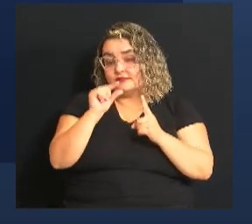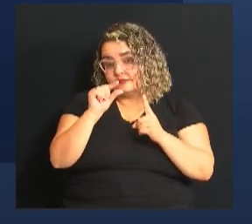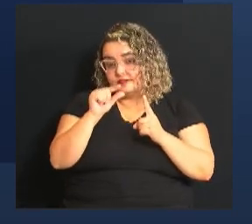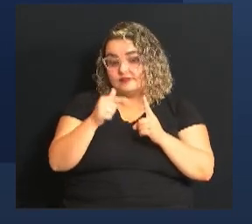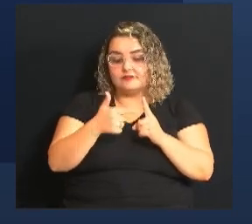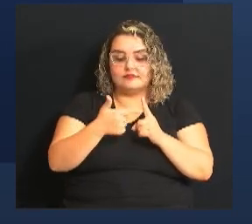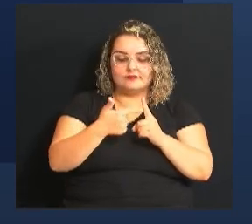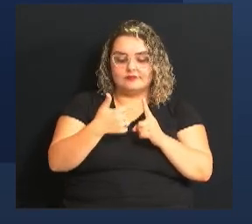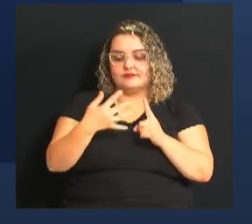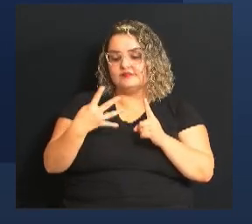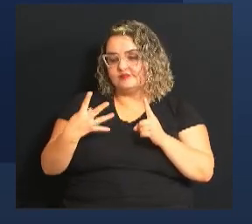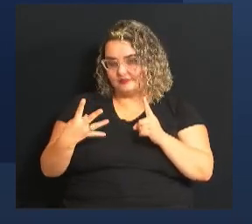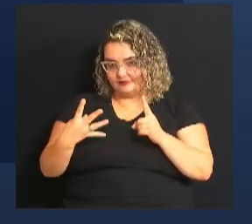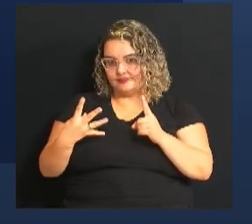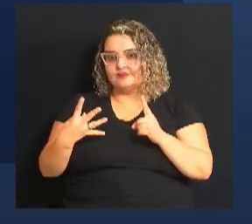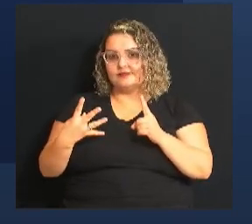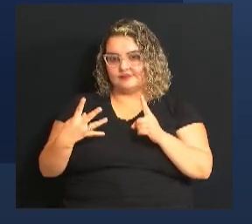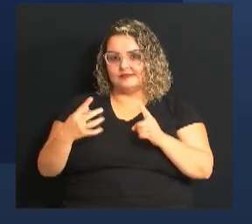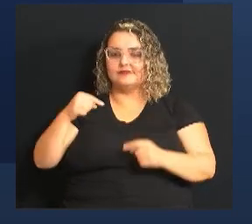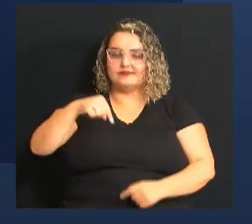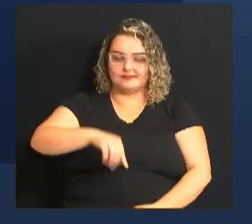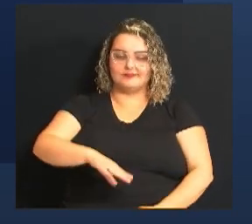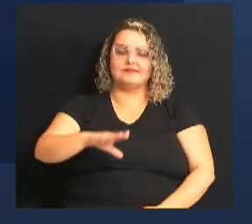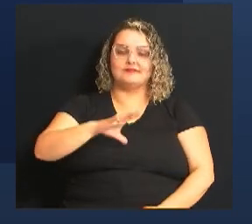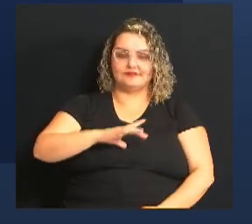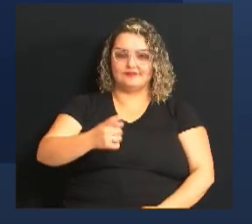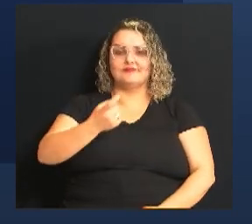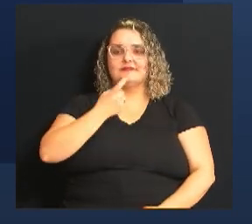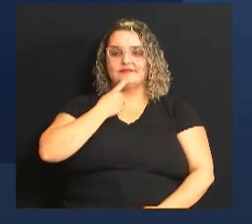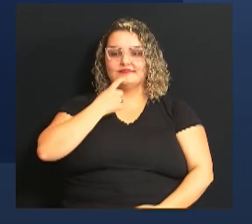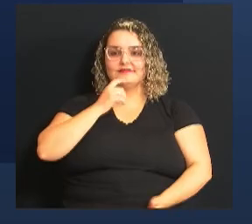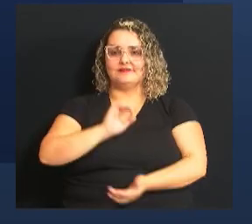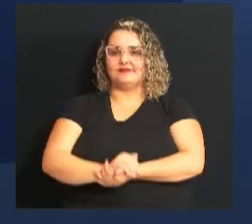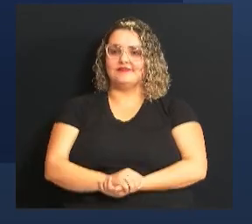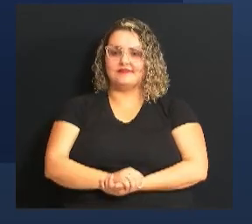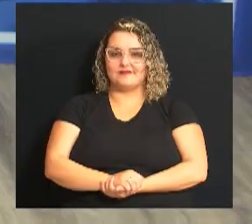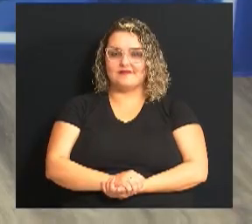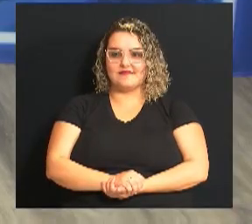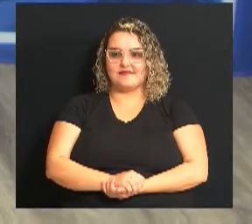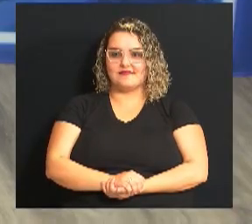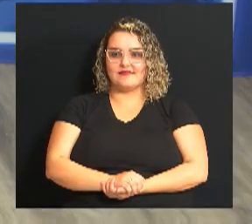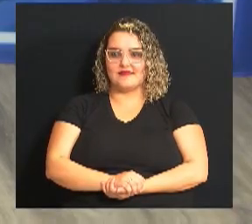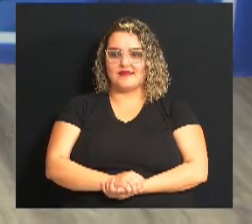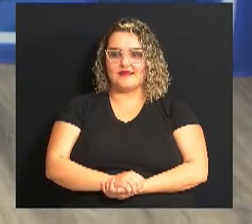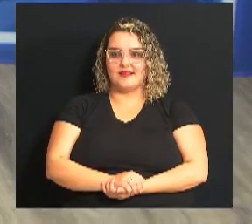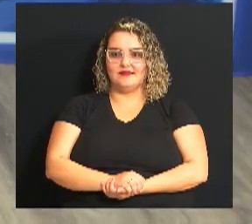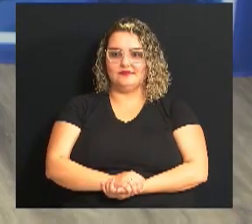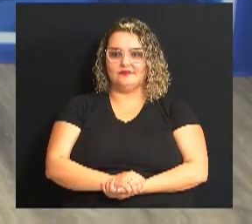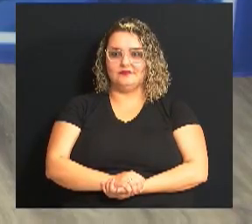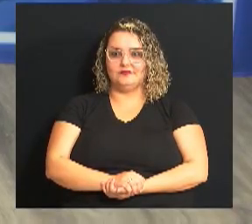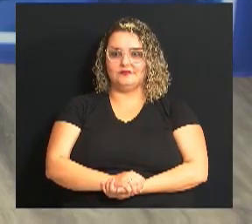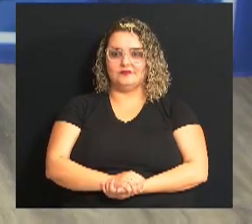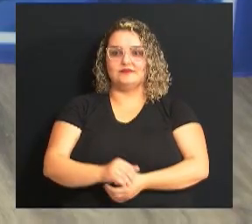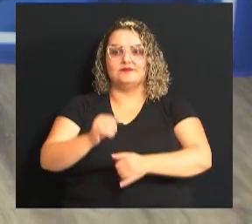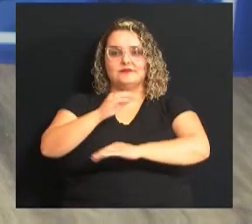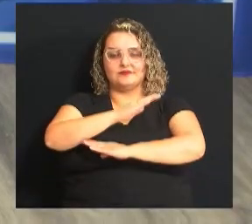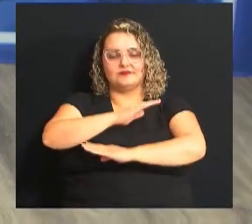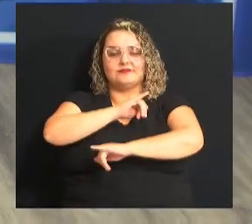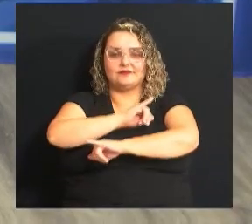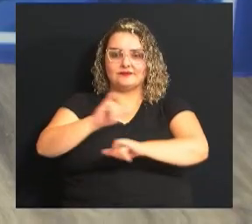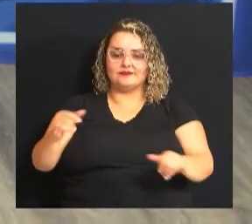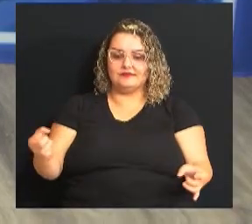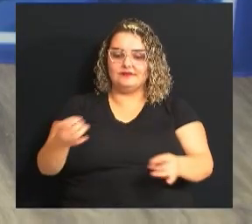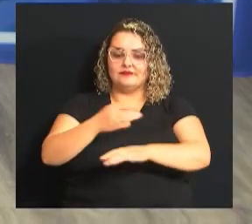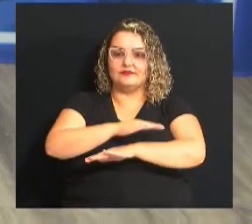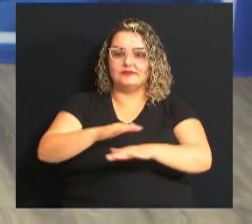chegar aos 24 graus aqui na cidade de Campinas. O nosso Câmara Notícia fica por